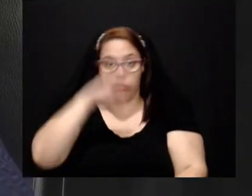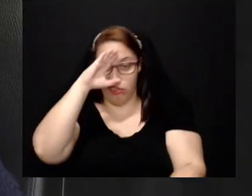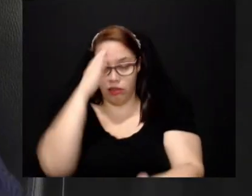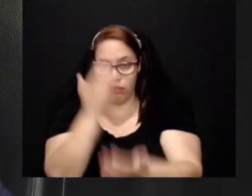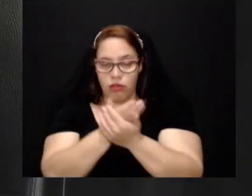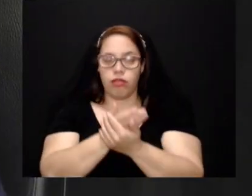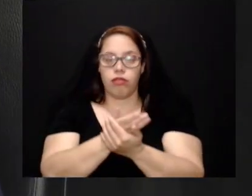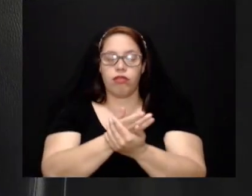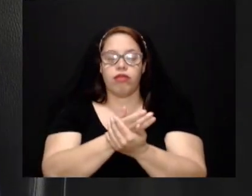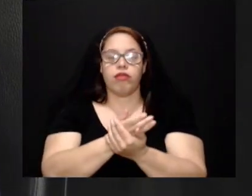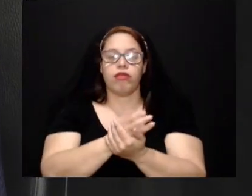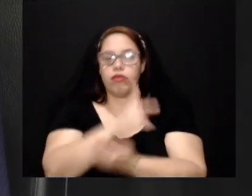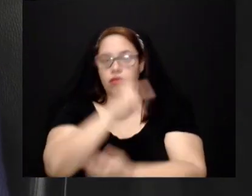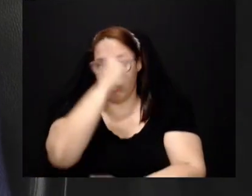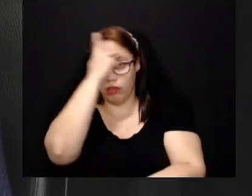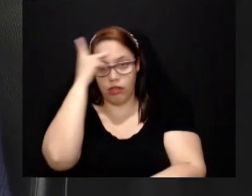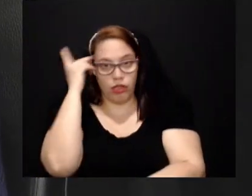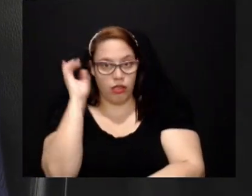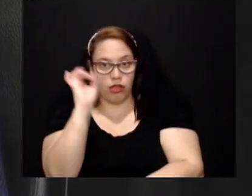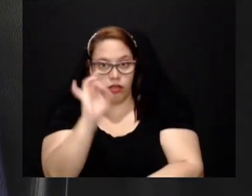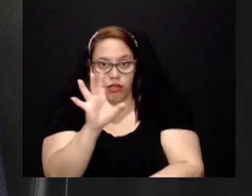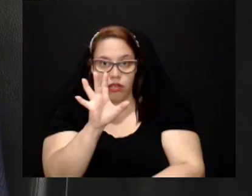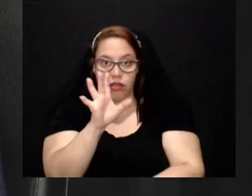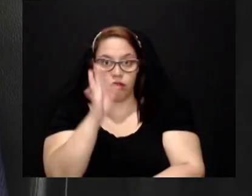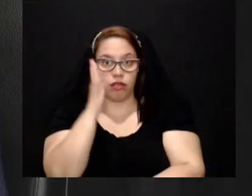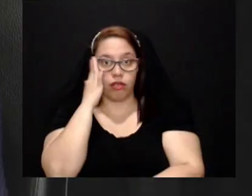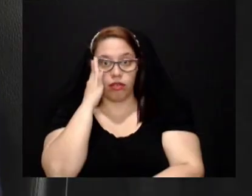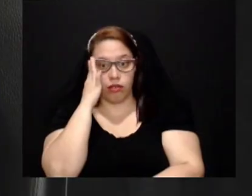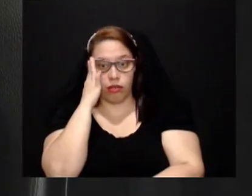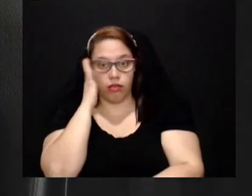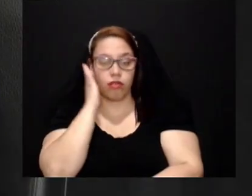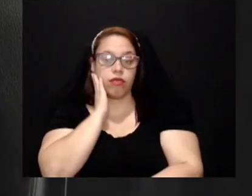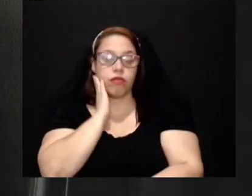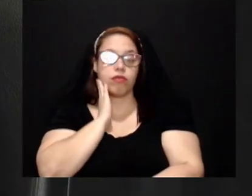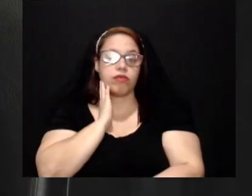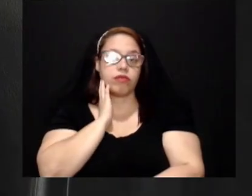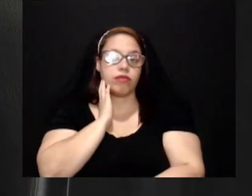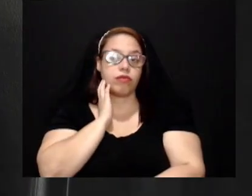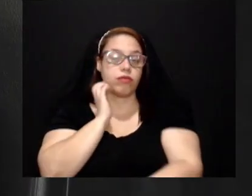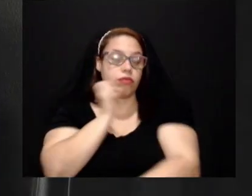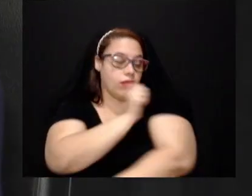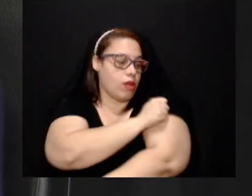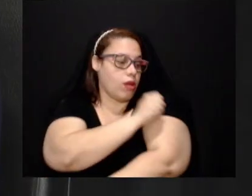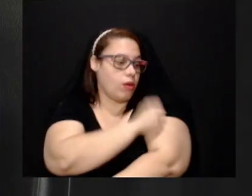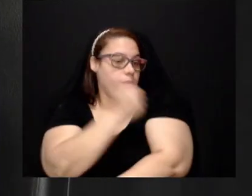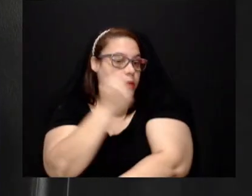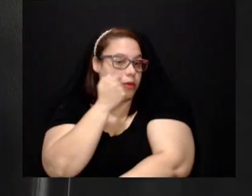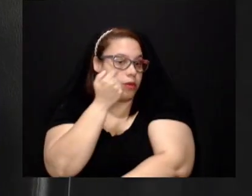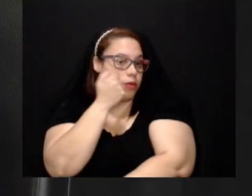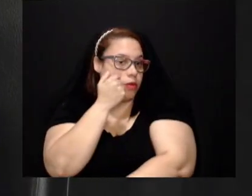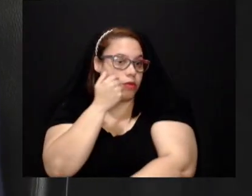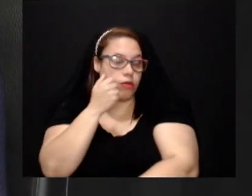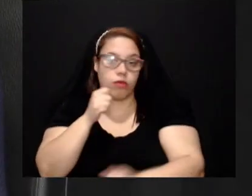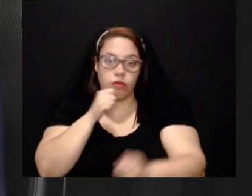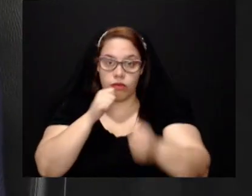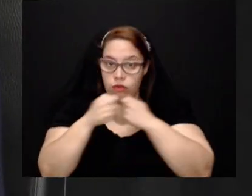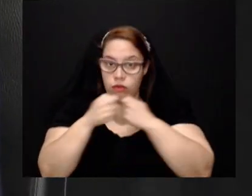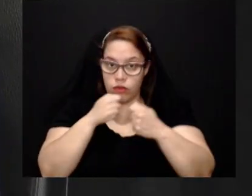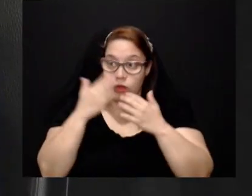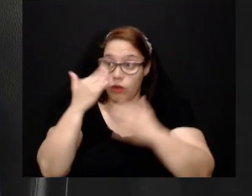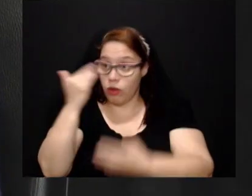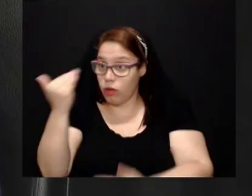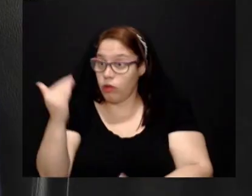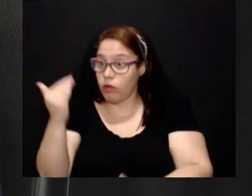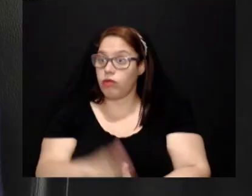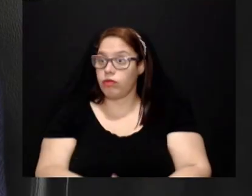pessoas, não só que são alunas dela, mas que veem ela por meio da imprensa, também vão se inspirar nesse